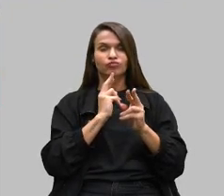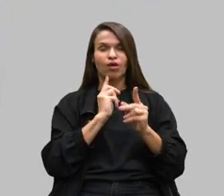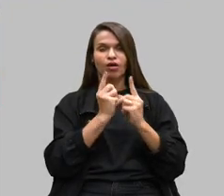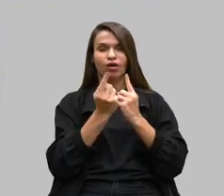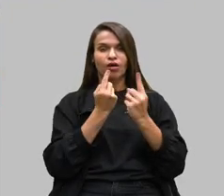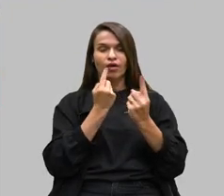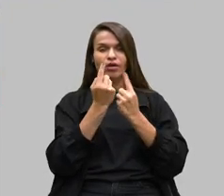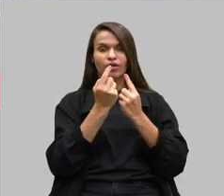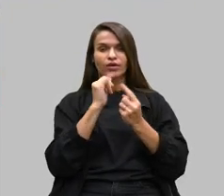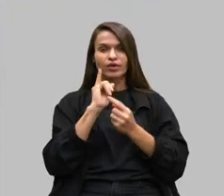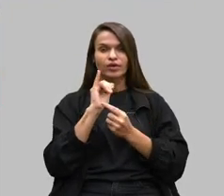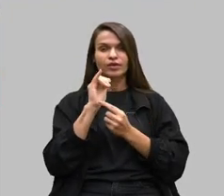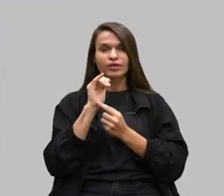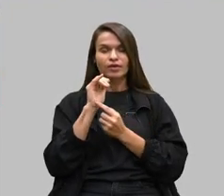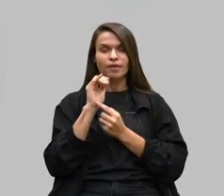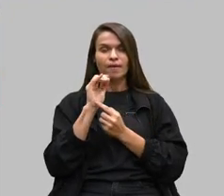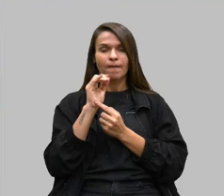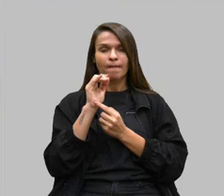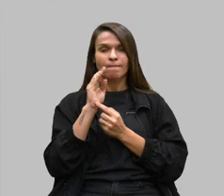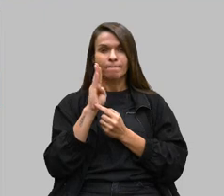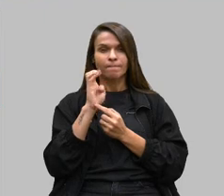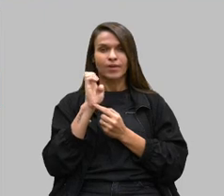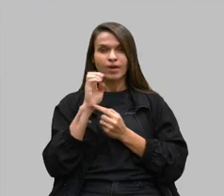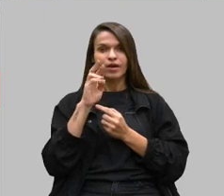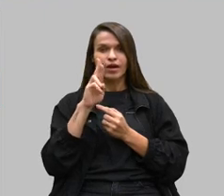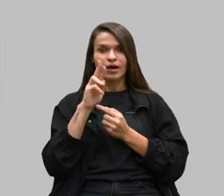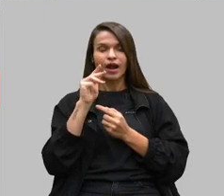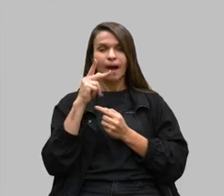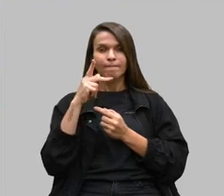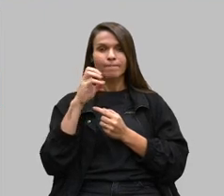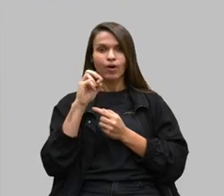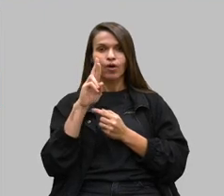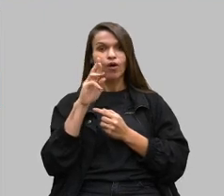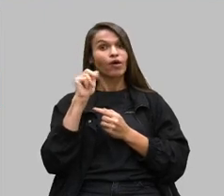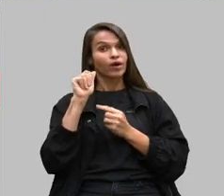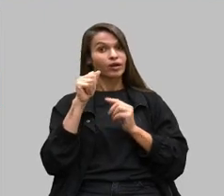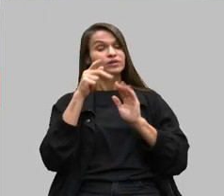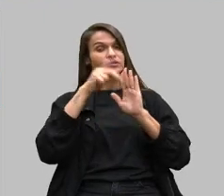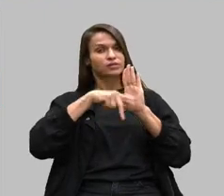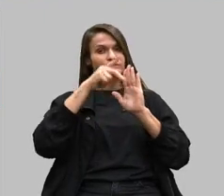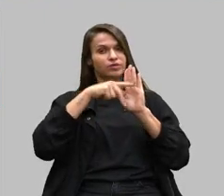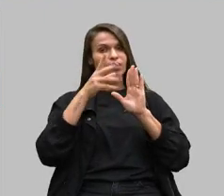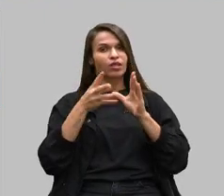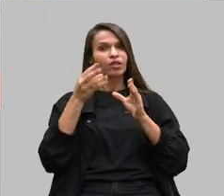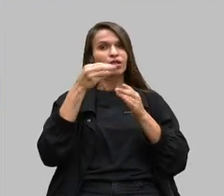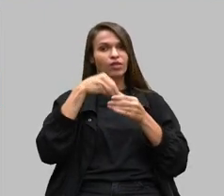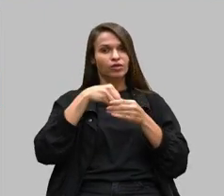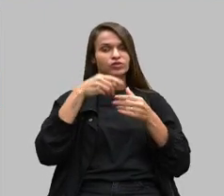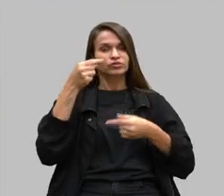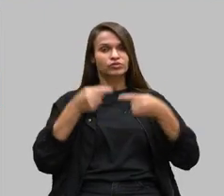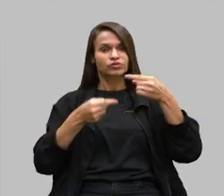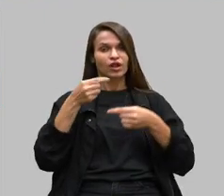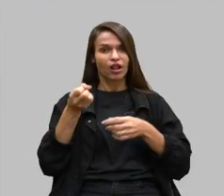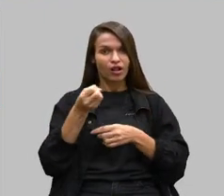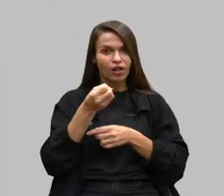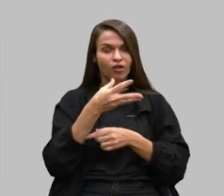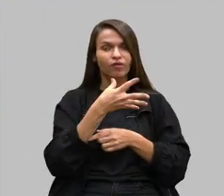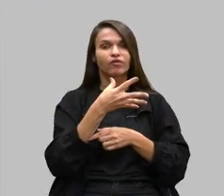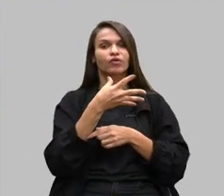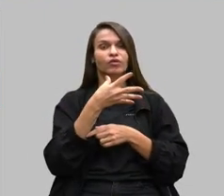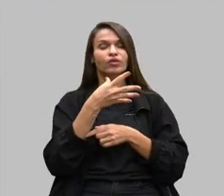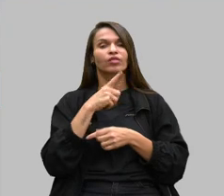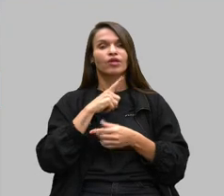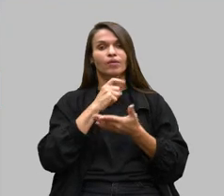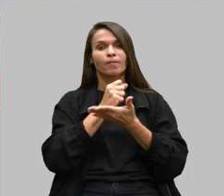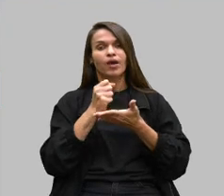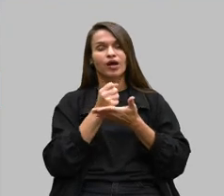fronteiras agrícolas uma grande eixo de expansão do nosso Estado né E que esse projeto né dentro da discussão da renovação da Veli né com base até